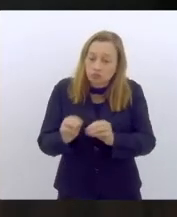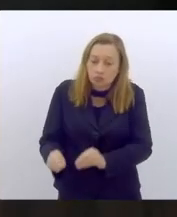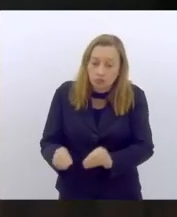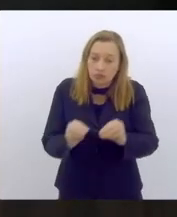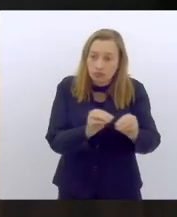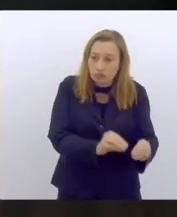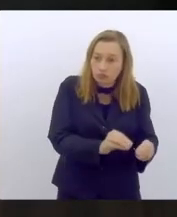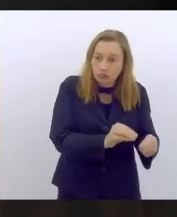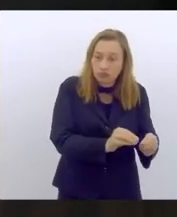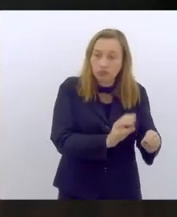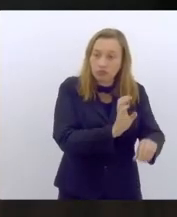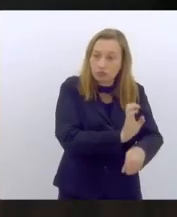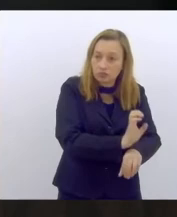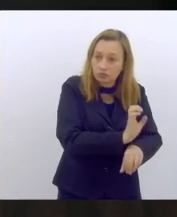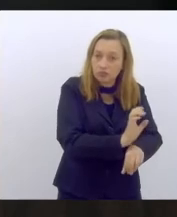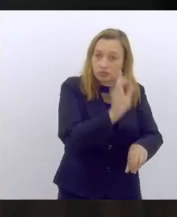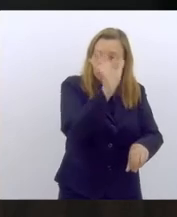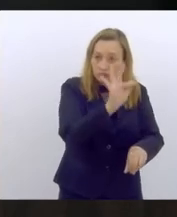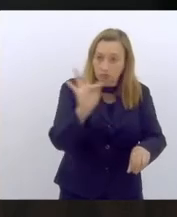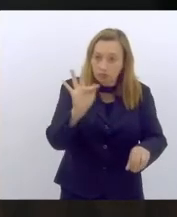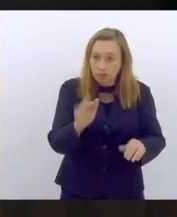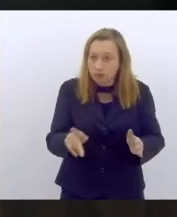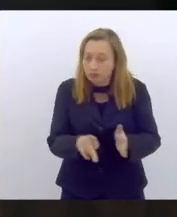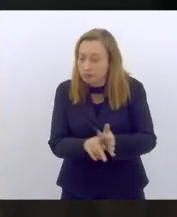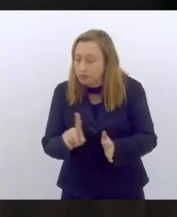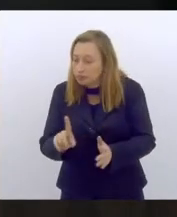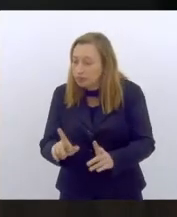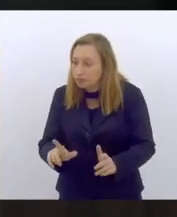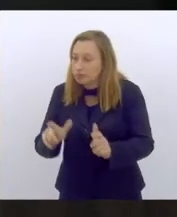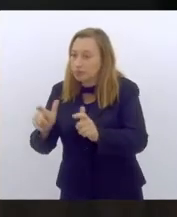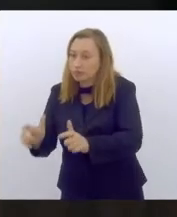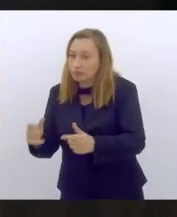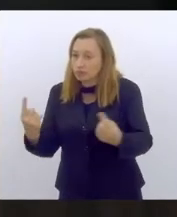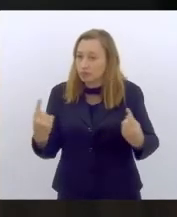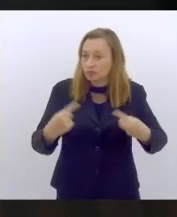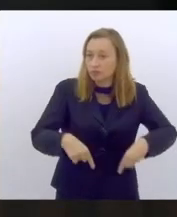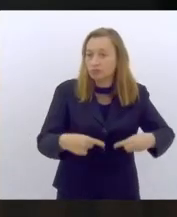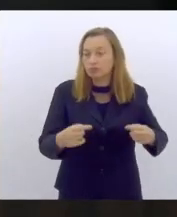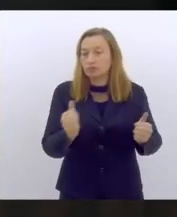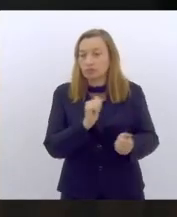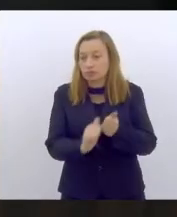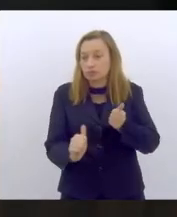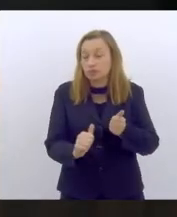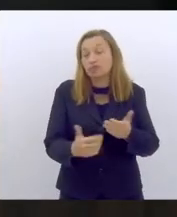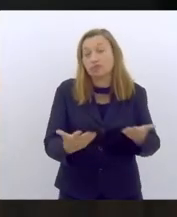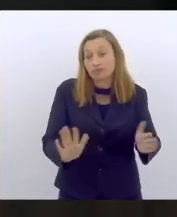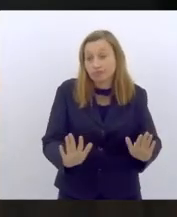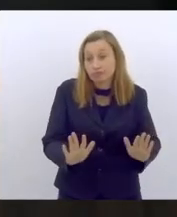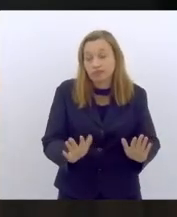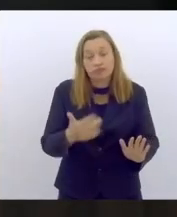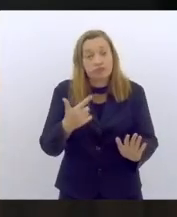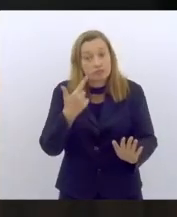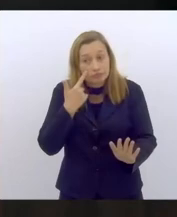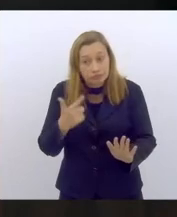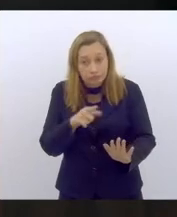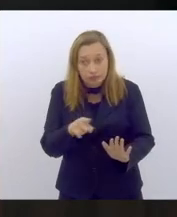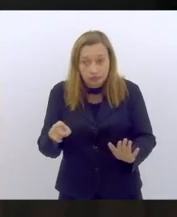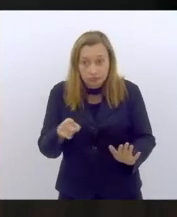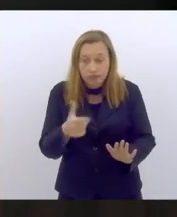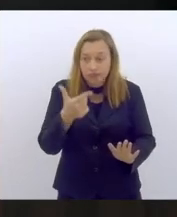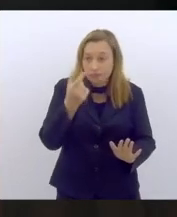por um estado da federação para fazer parte de uma grande competição esportiva em compensação a gente tem aí